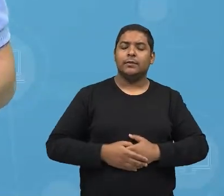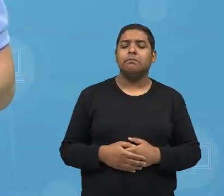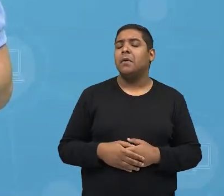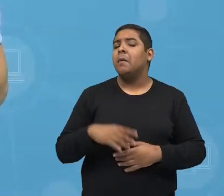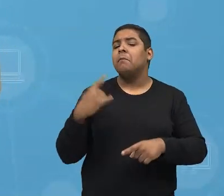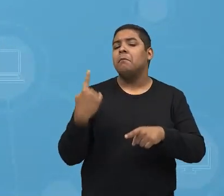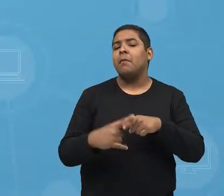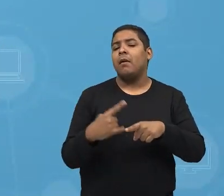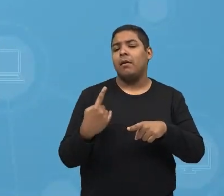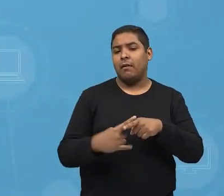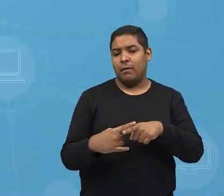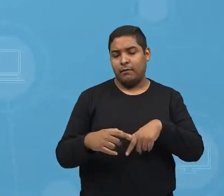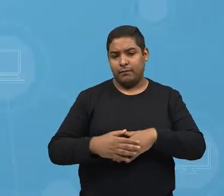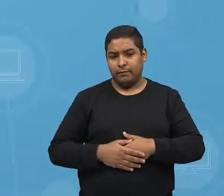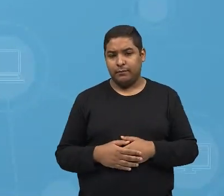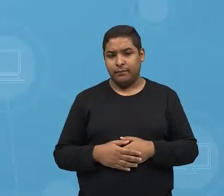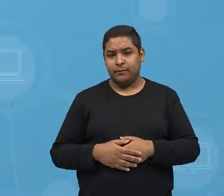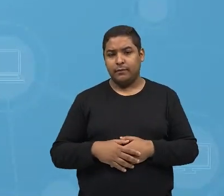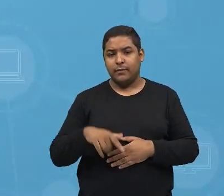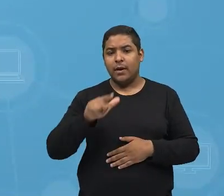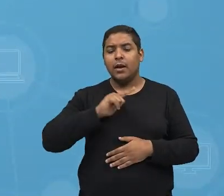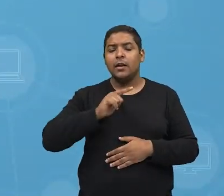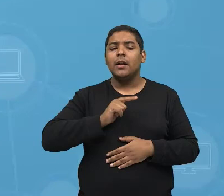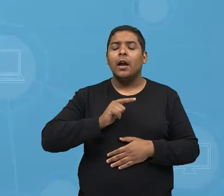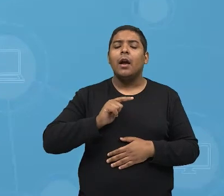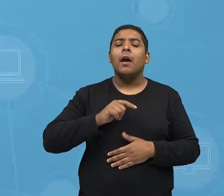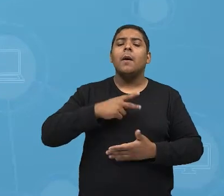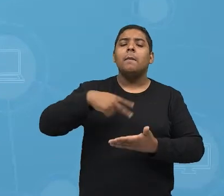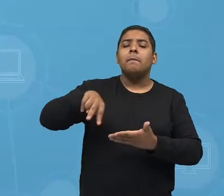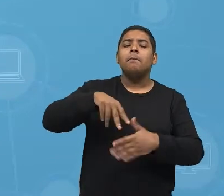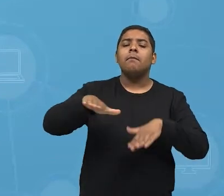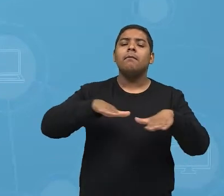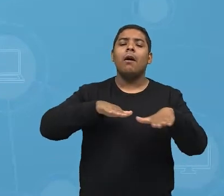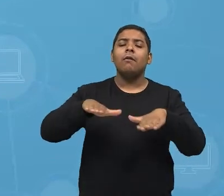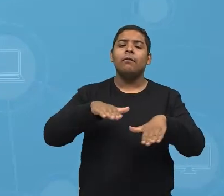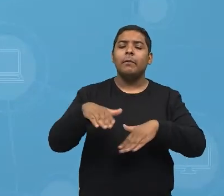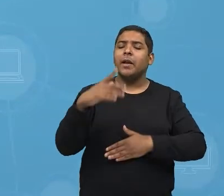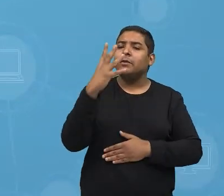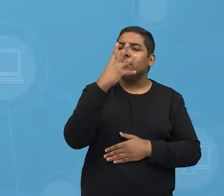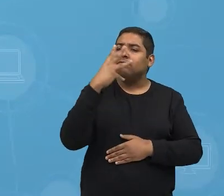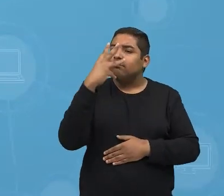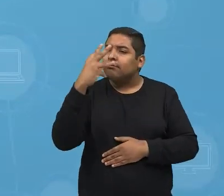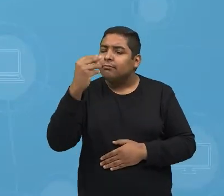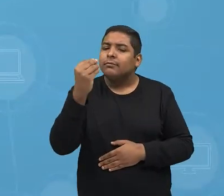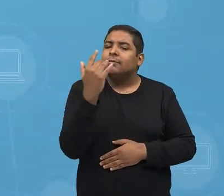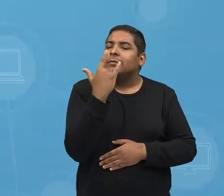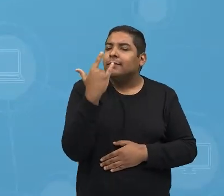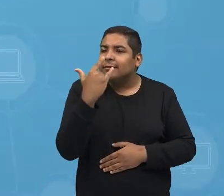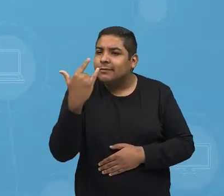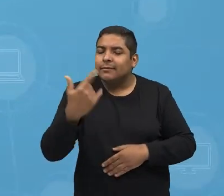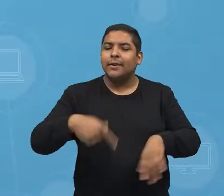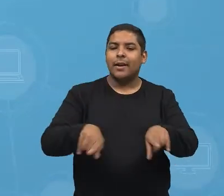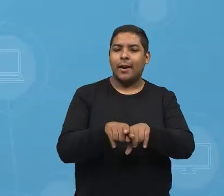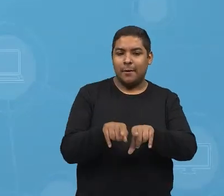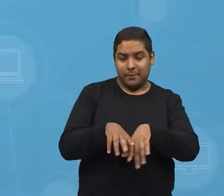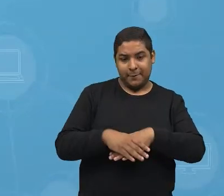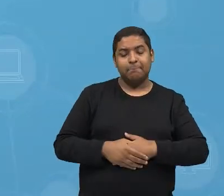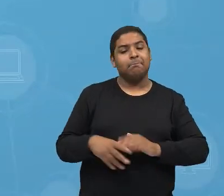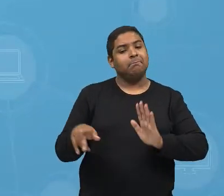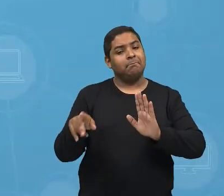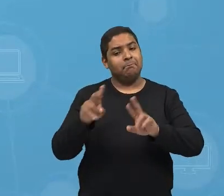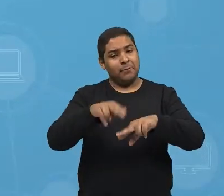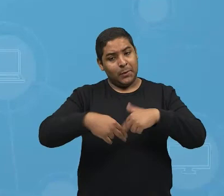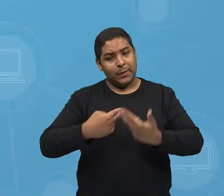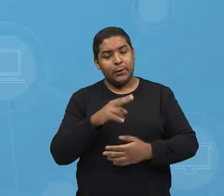porque trazia o quê? Movimentos muito sensuais, que foi considerado também o tango